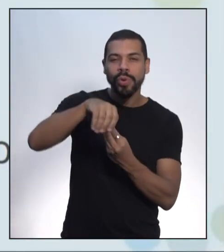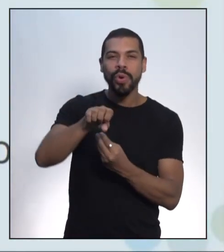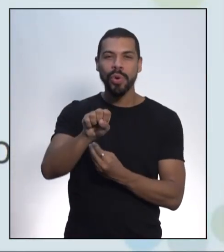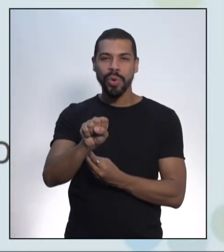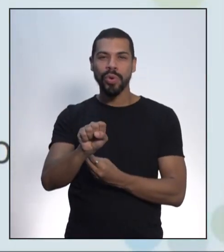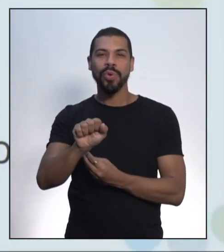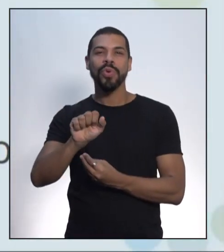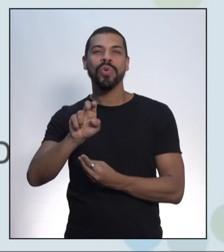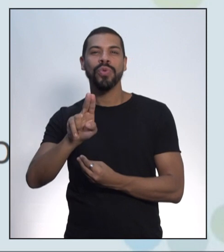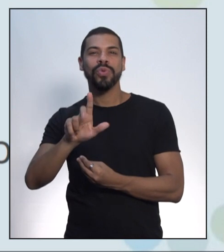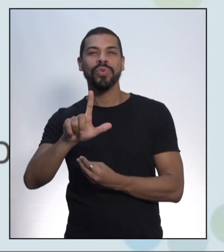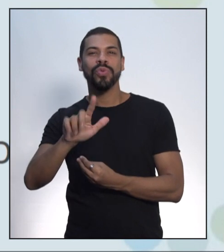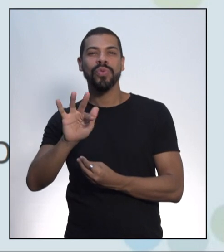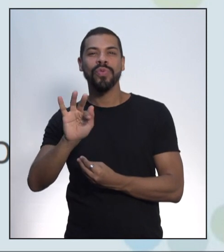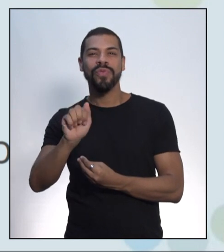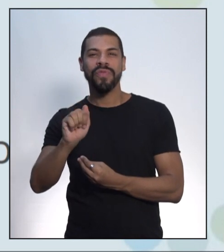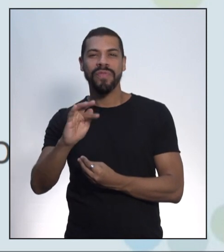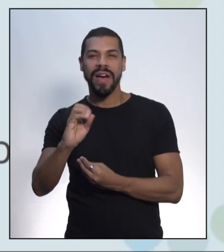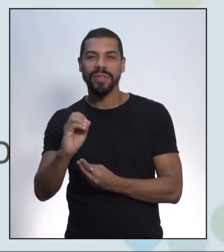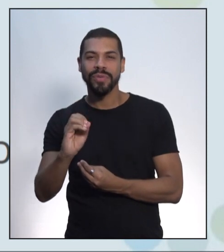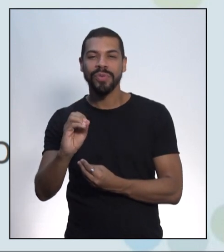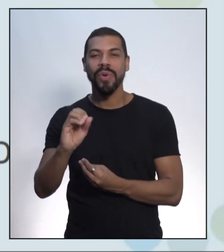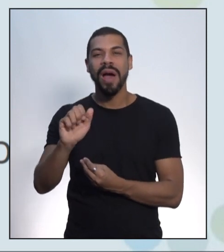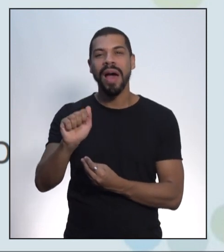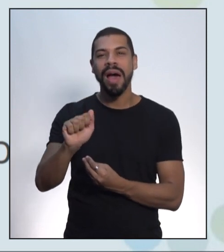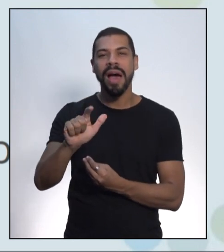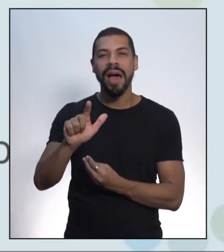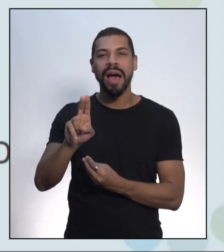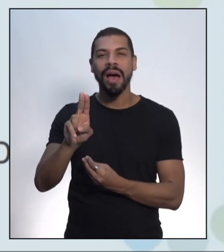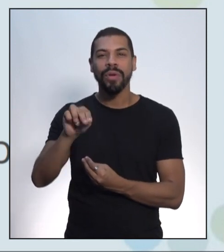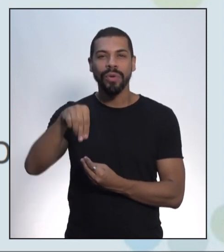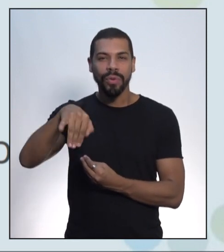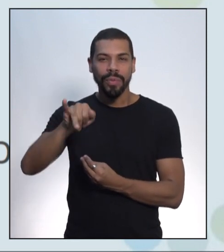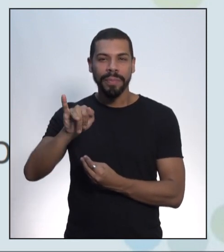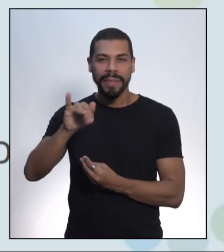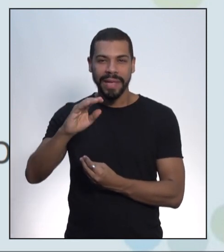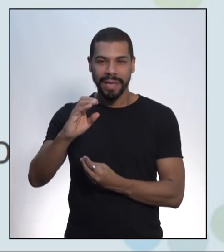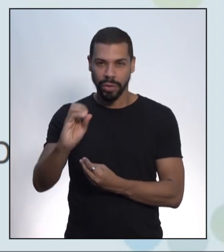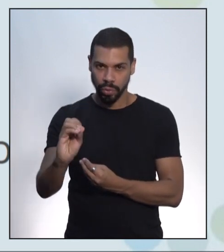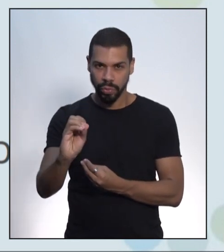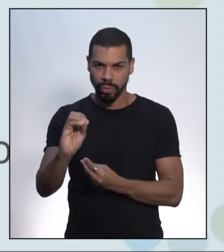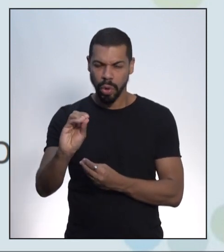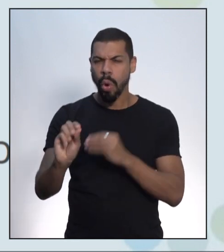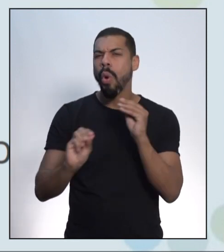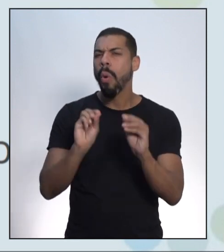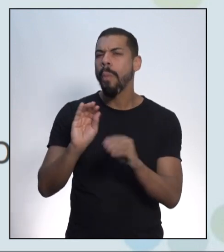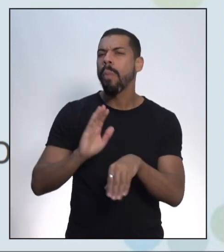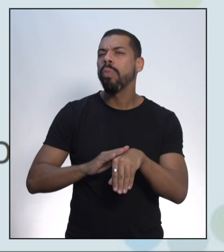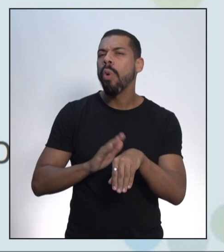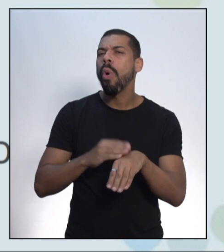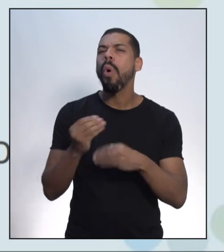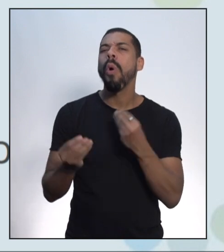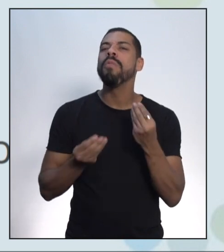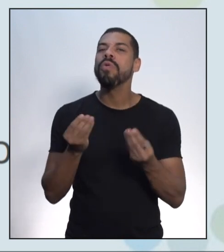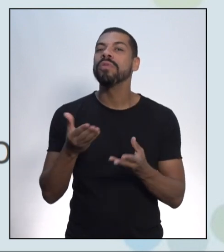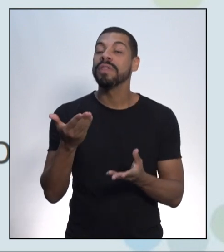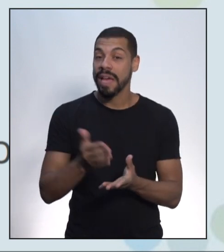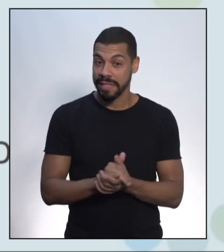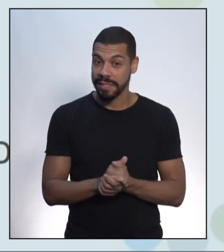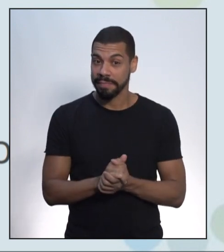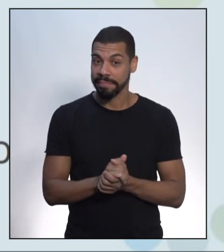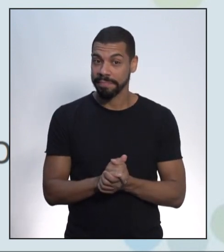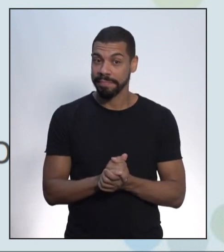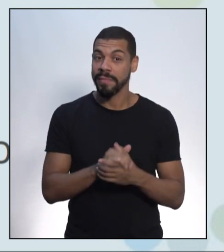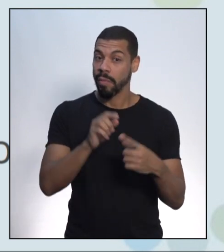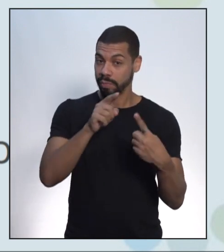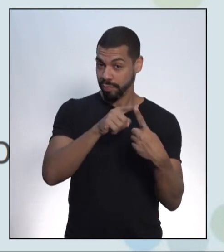de alumínio, o que ele vai acontecer? Na realidade, para a gente obter esse sulfato de alumínio, a gente vai utilizar quem? O óxido de